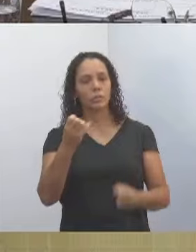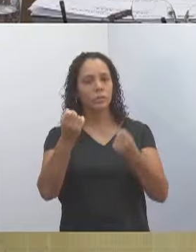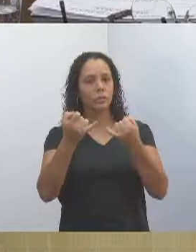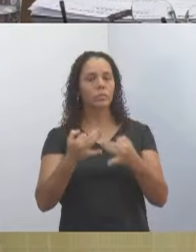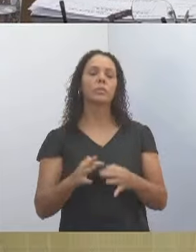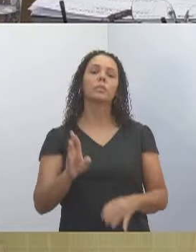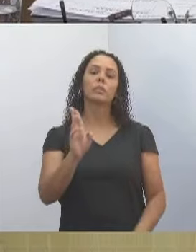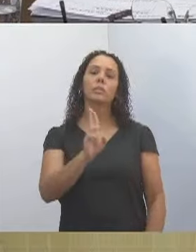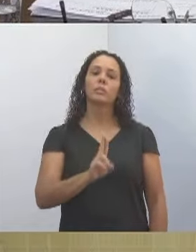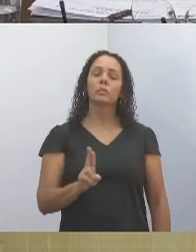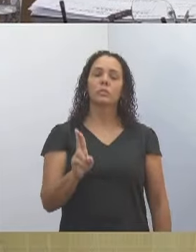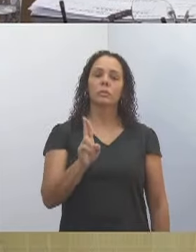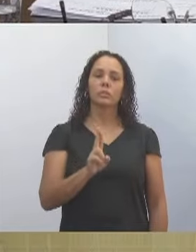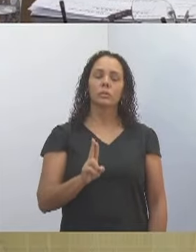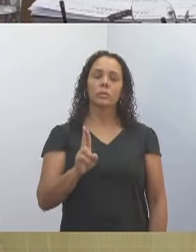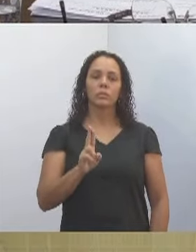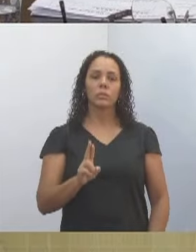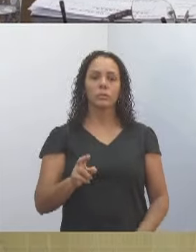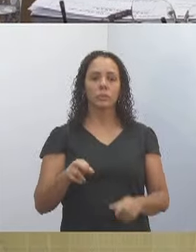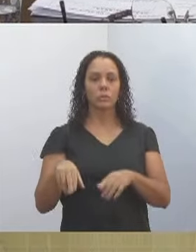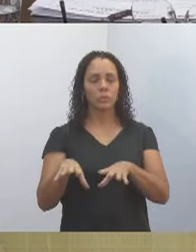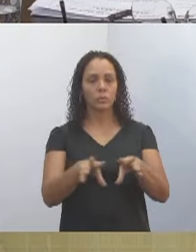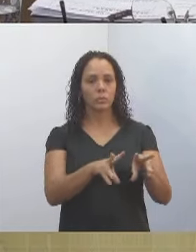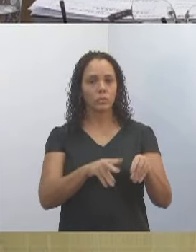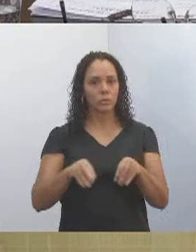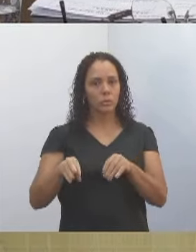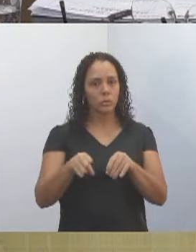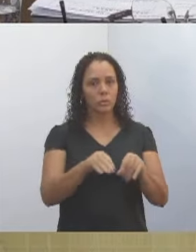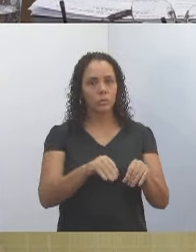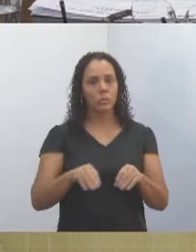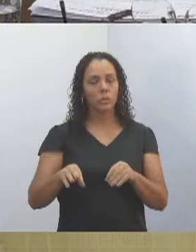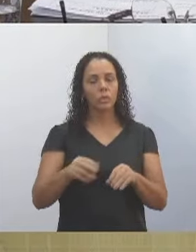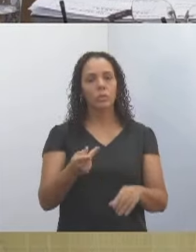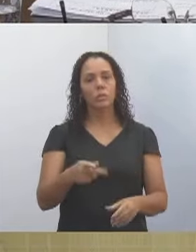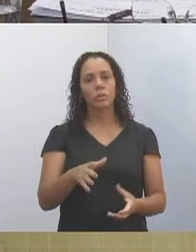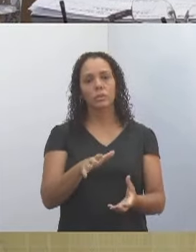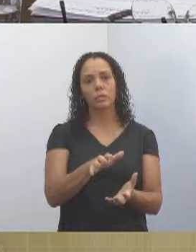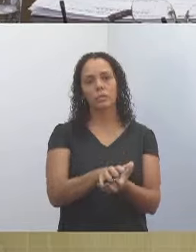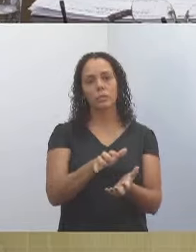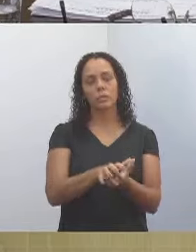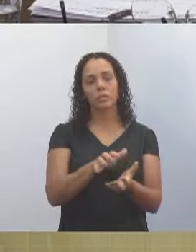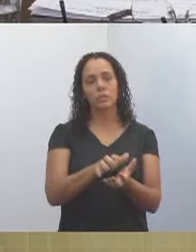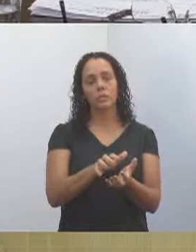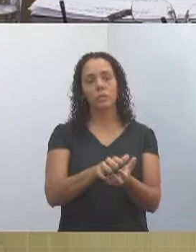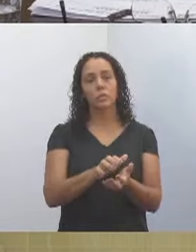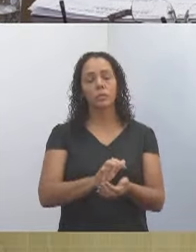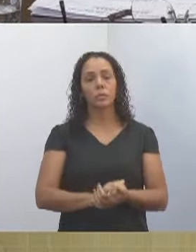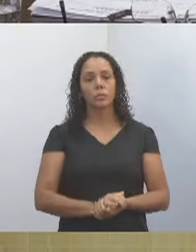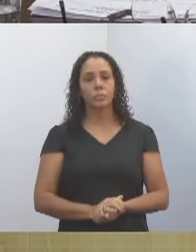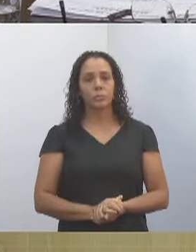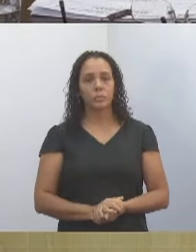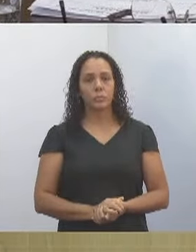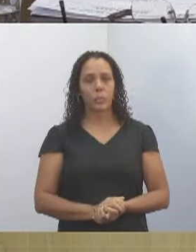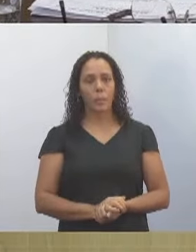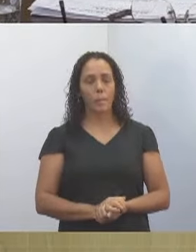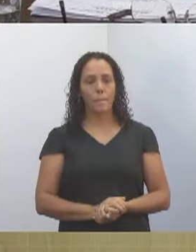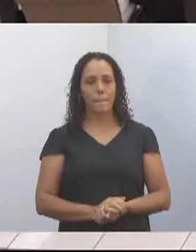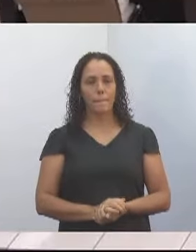uso, ocupação e urbanização do solo do município de Jacareí e da outras providências.